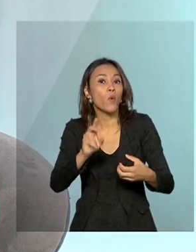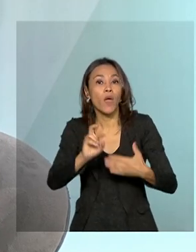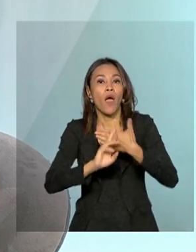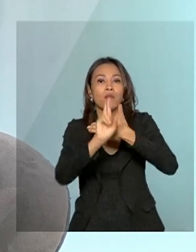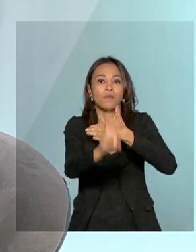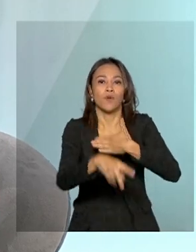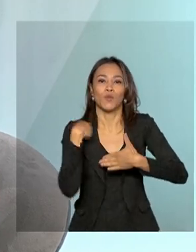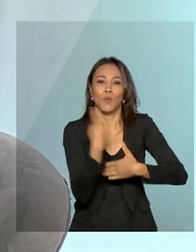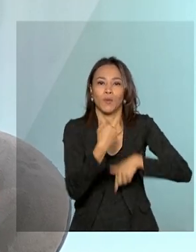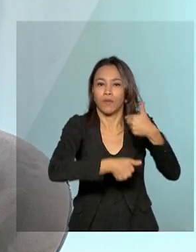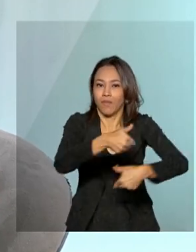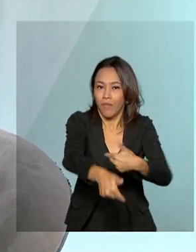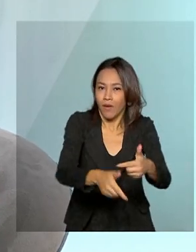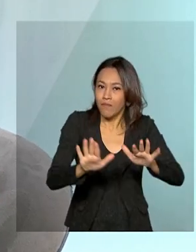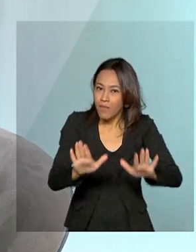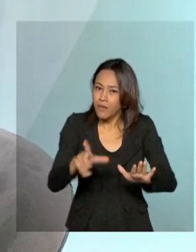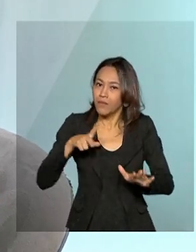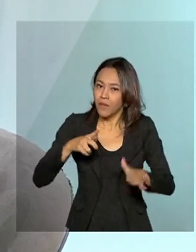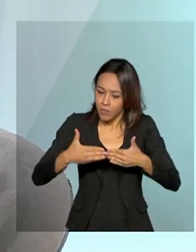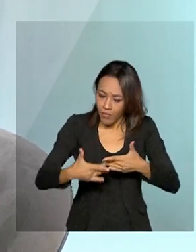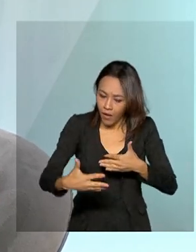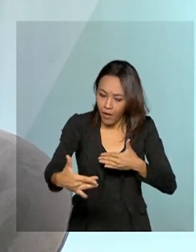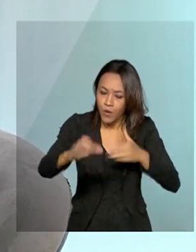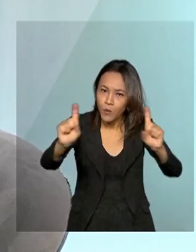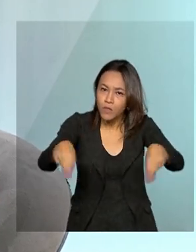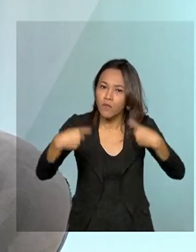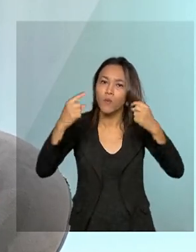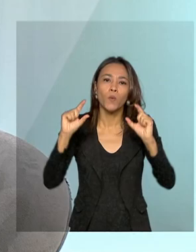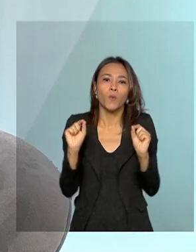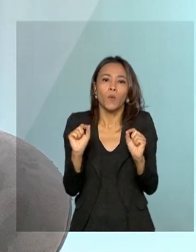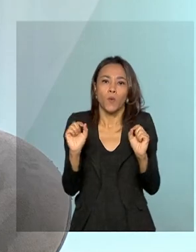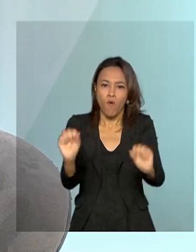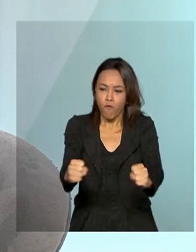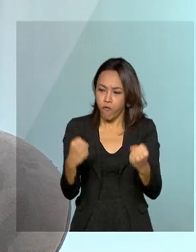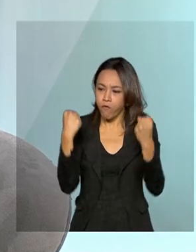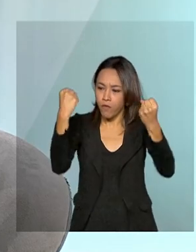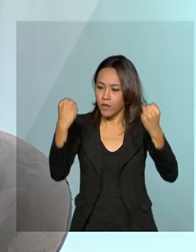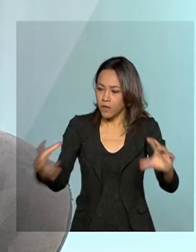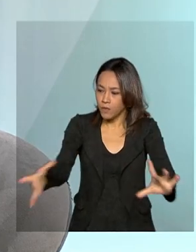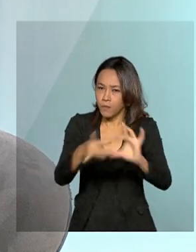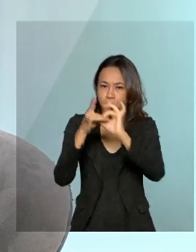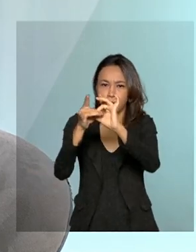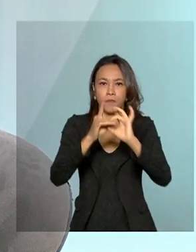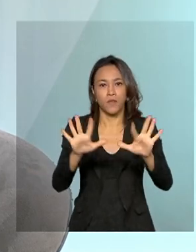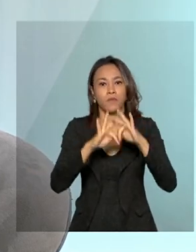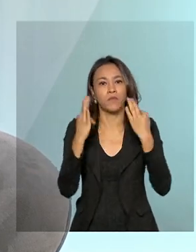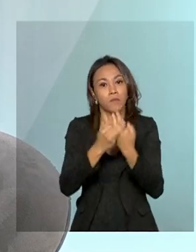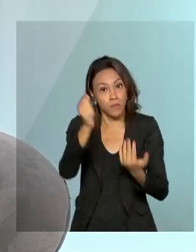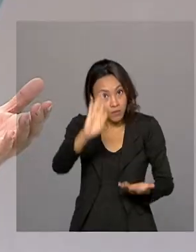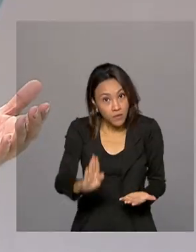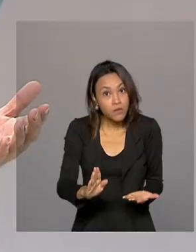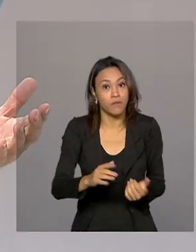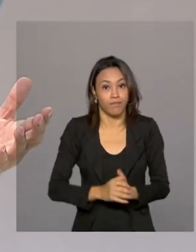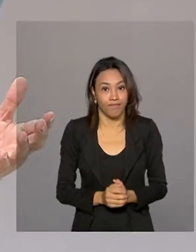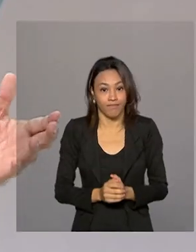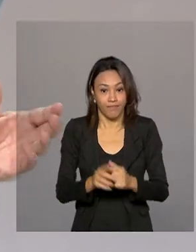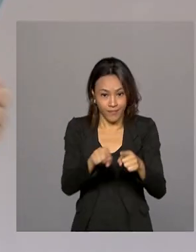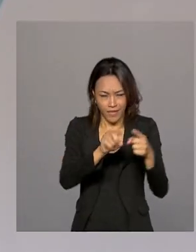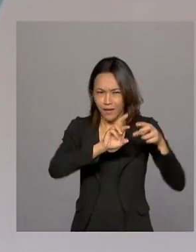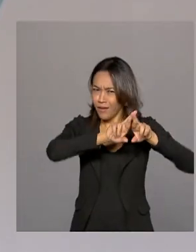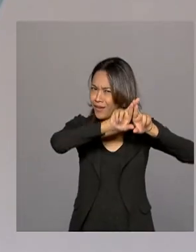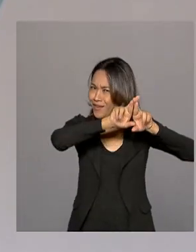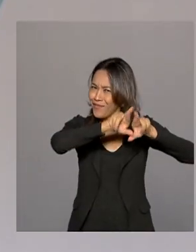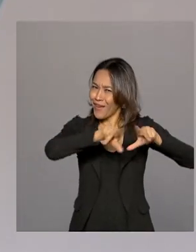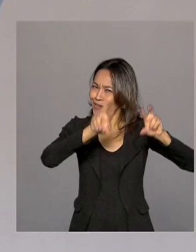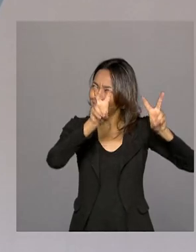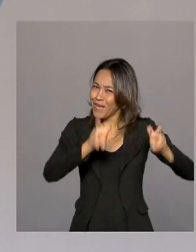todo o nosso trabalho, mas nós temos um grande desafio, o fortalecimento de vínculos familiares no Brasil. E vários temas. Então, vamos